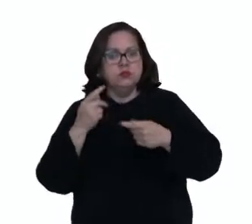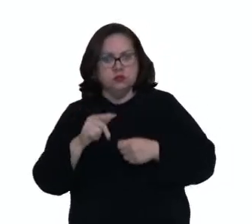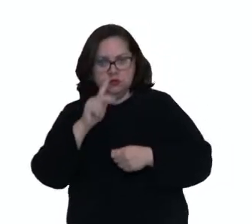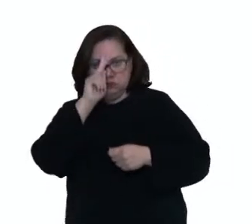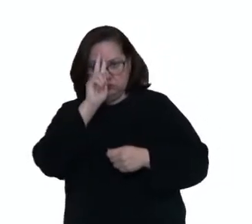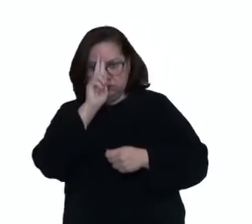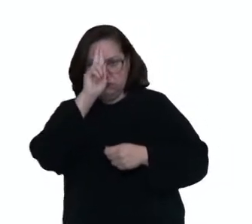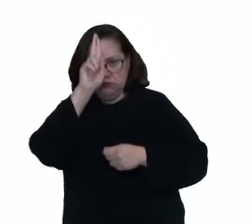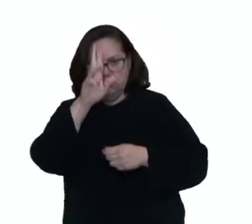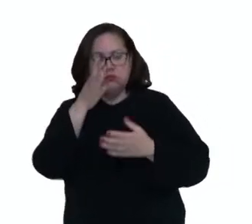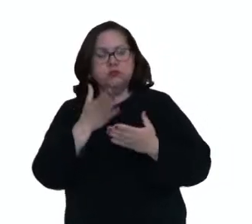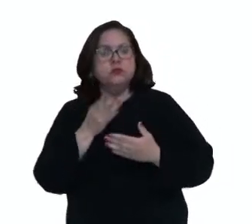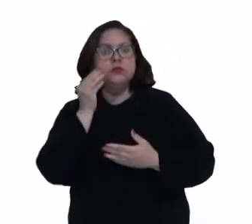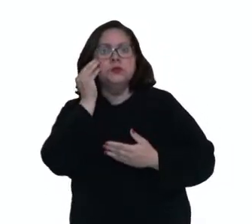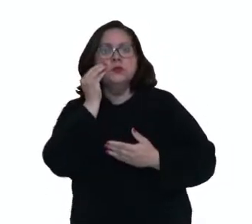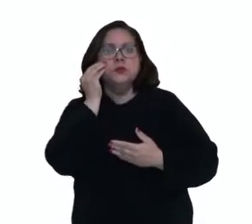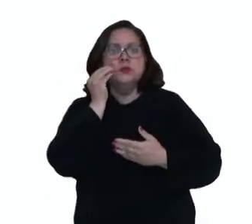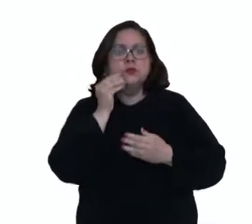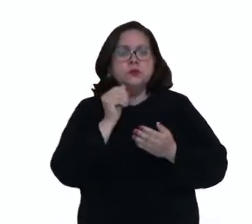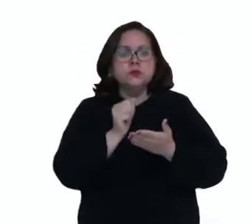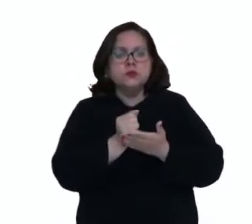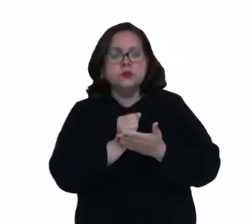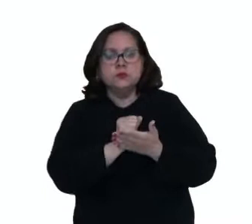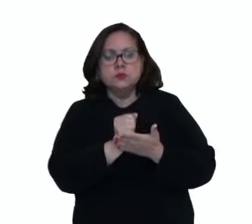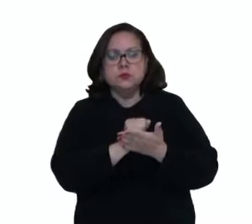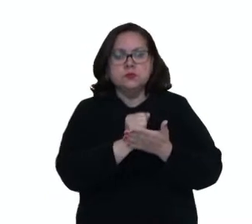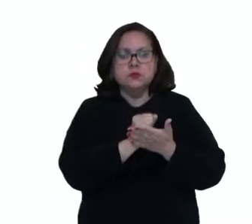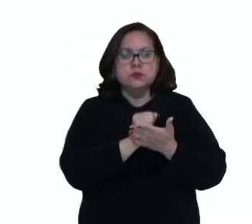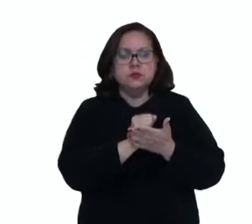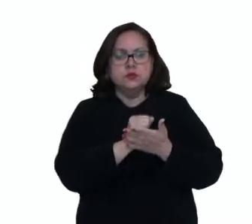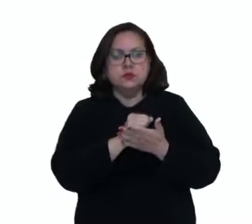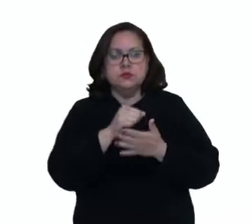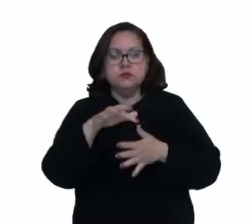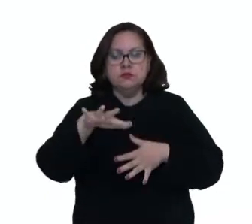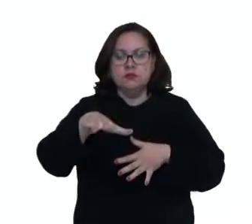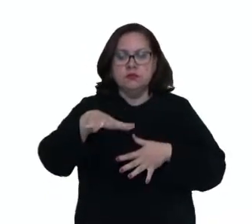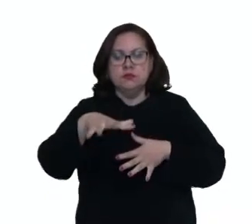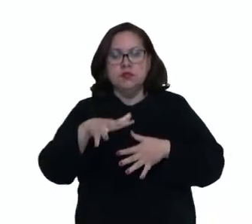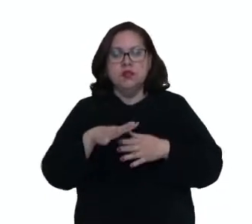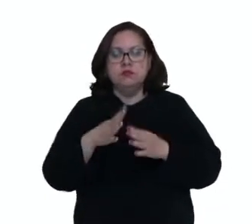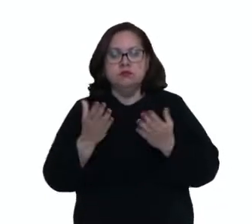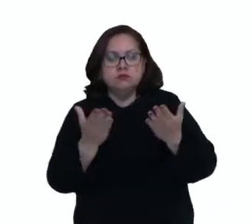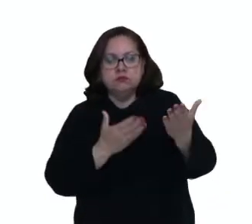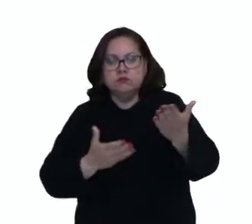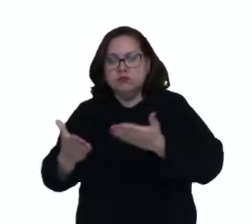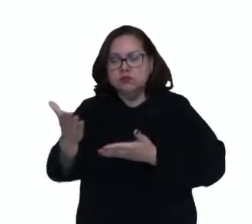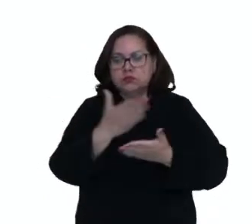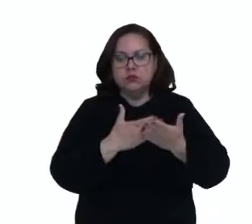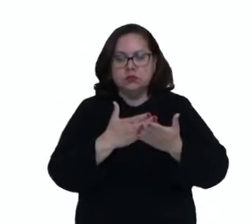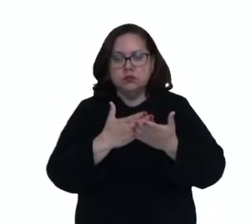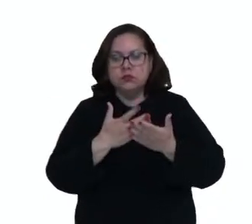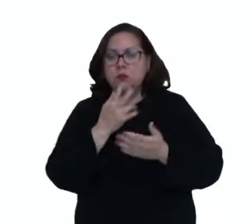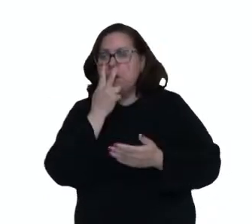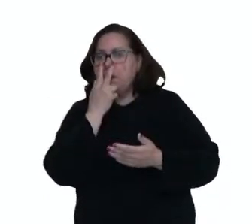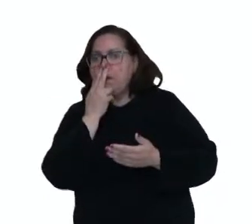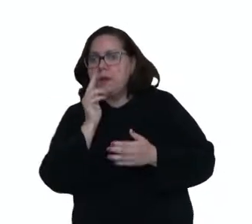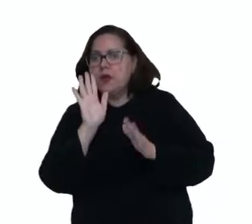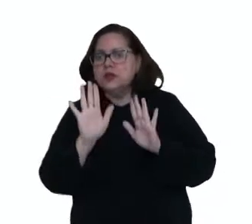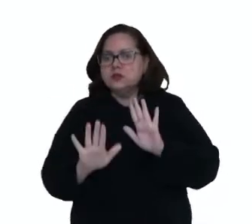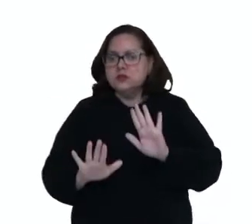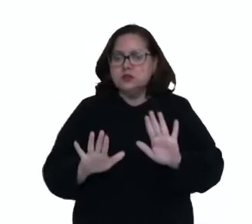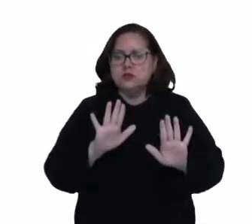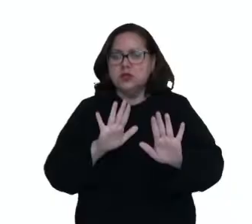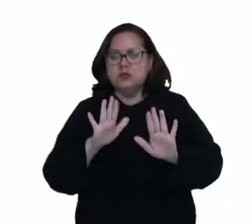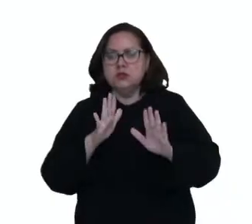líder. Ele é uma tentativa de manipulação da população, estabelecendo uma relação supostamente sem